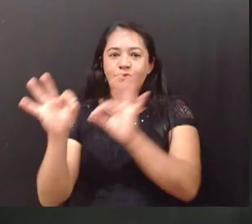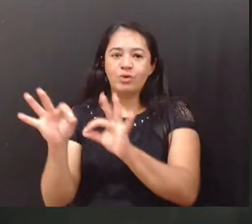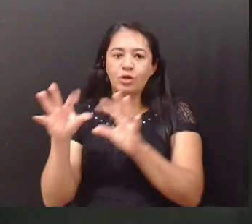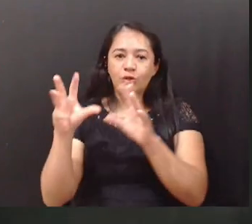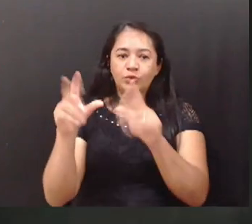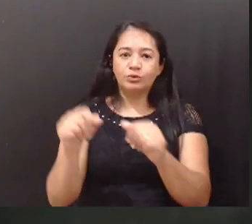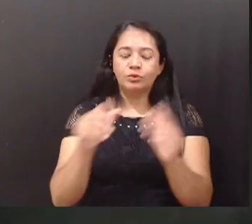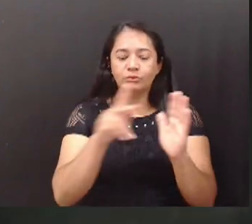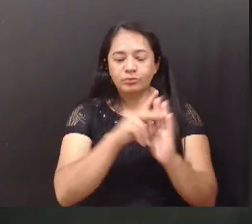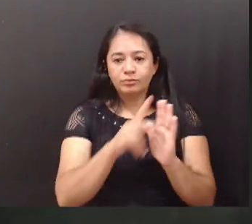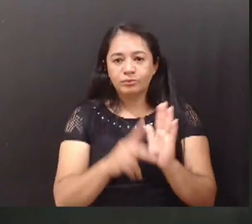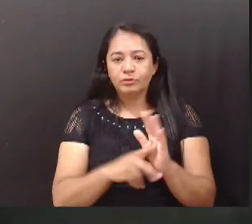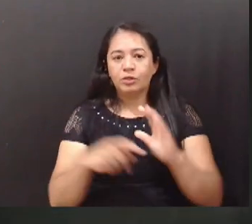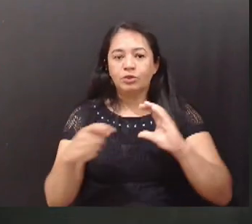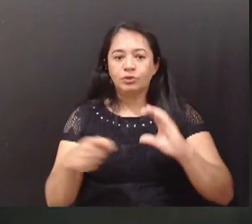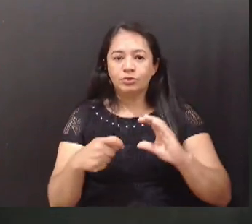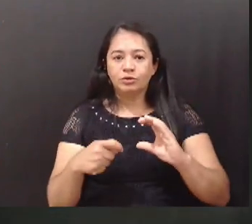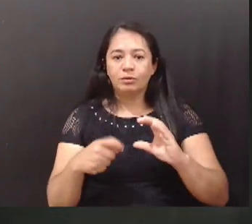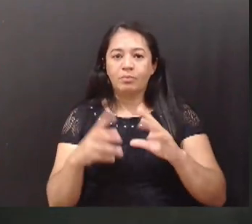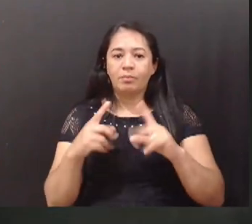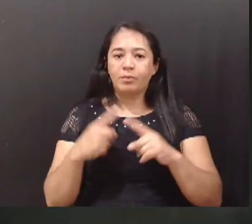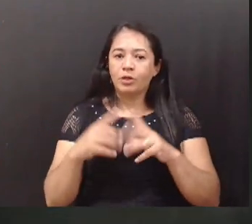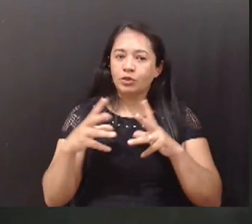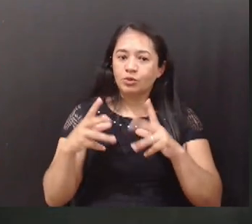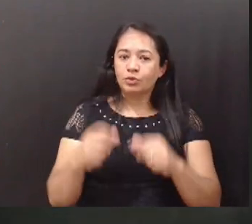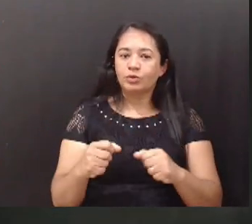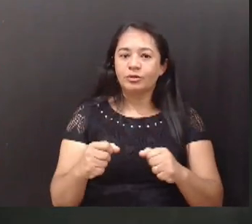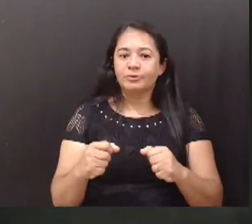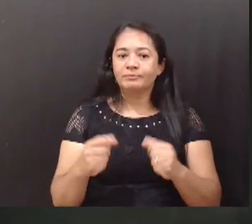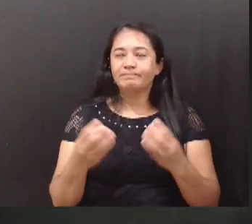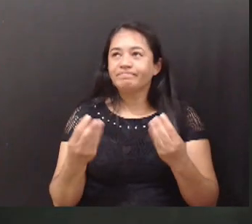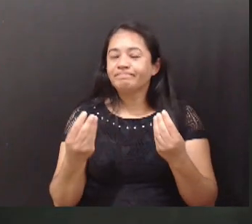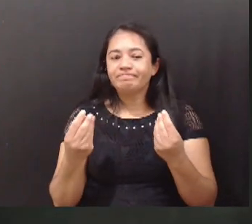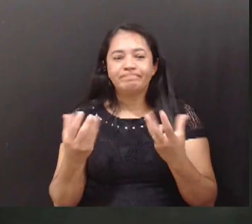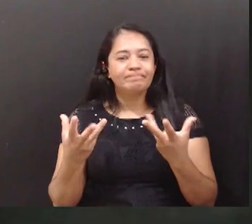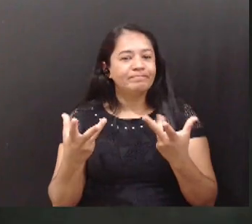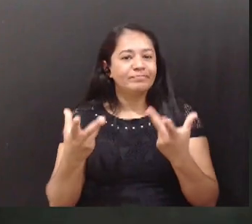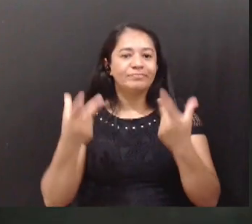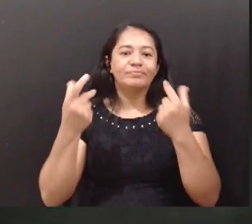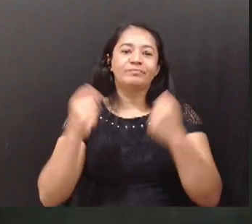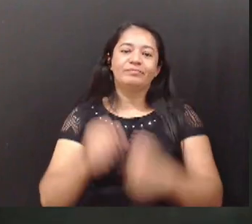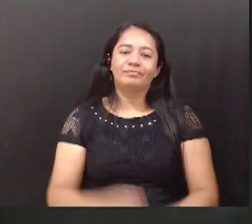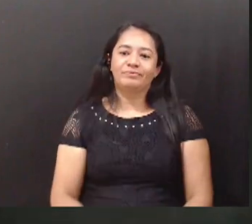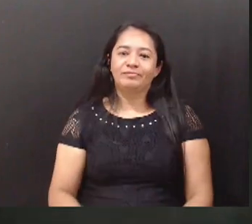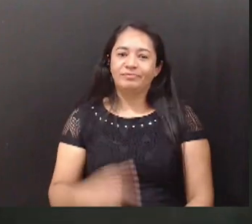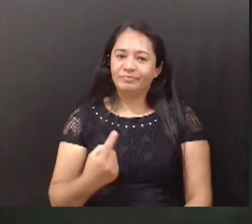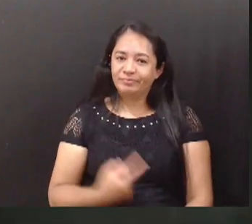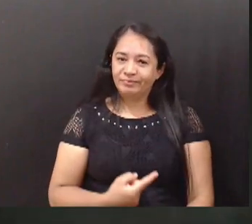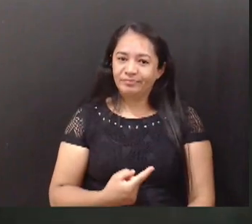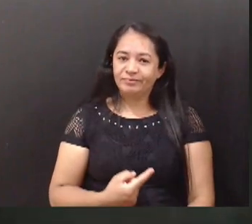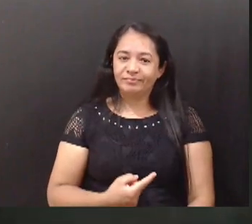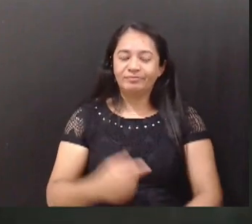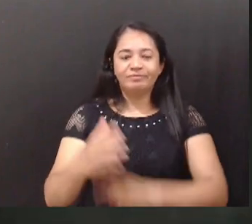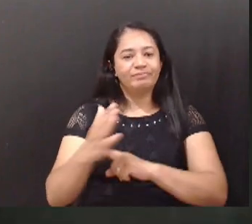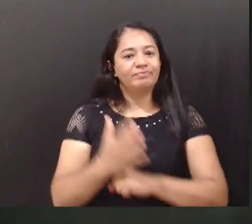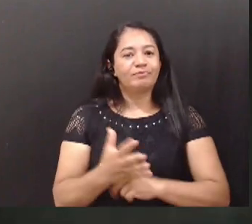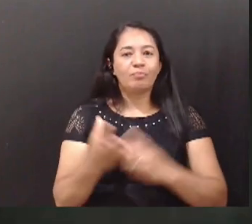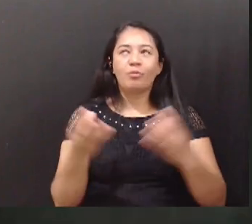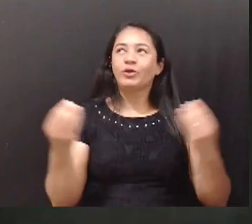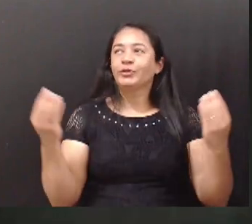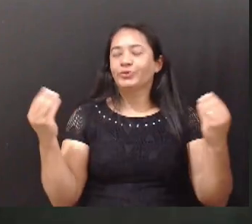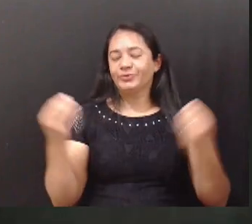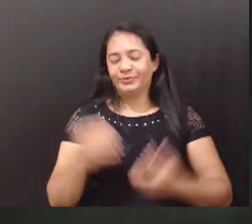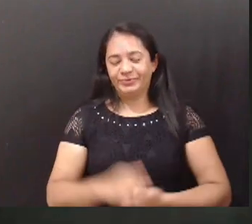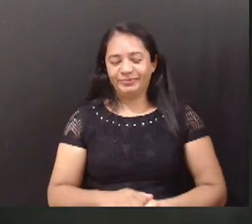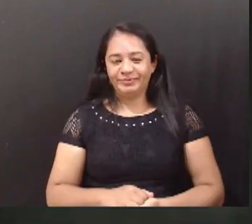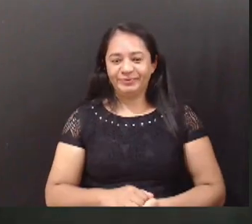porque todos eles trazem assim insights maravilhosos pra gente e nos ajuda muito, tá bom? Um